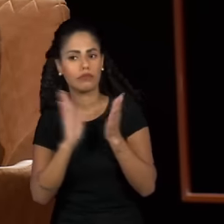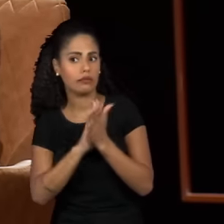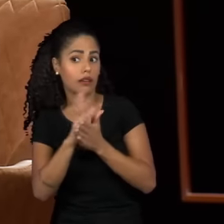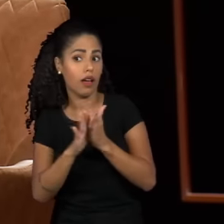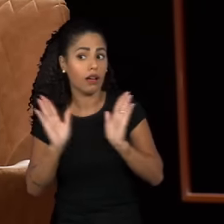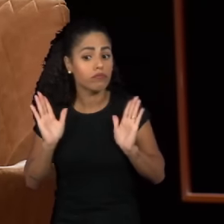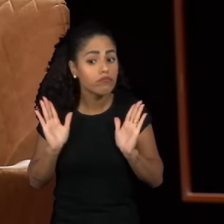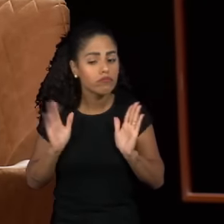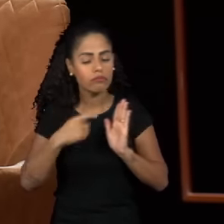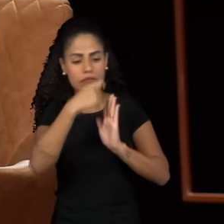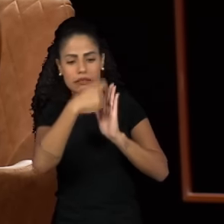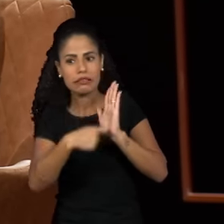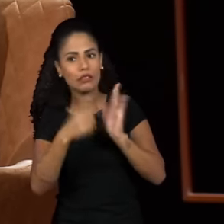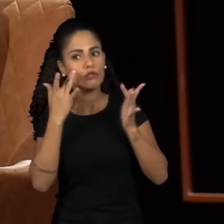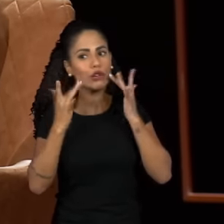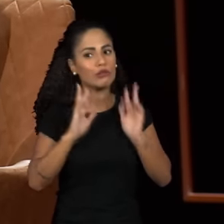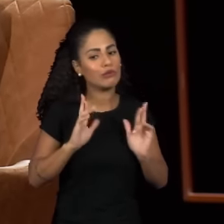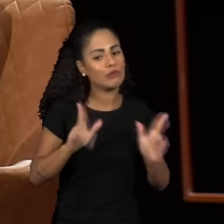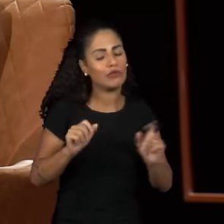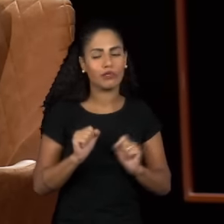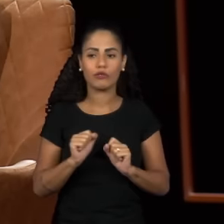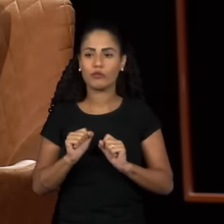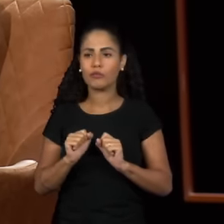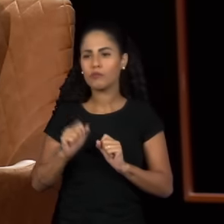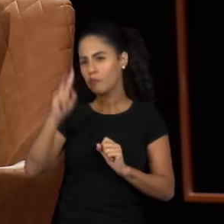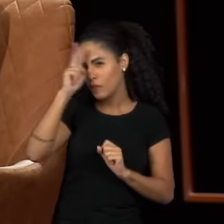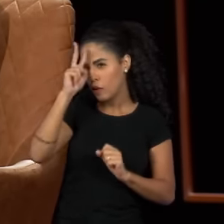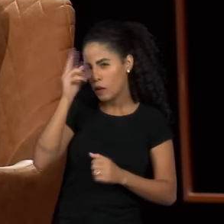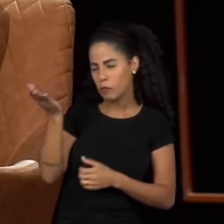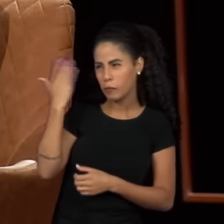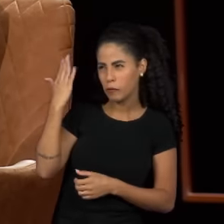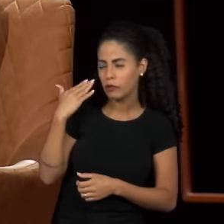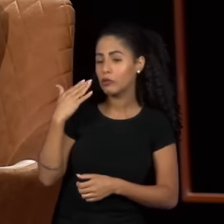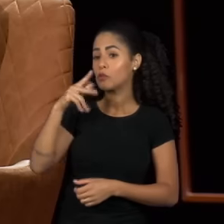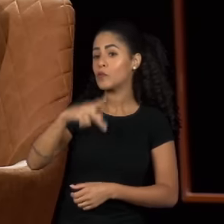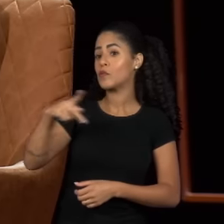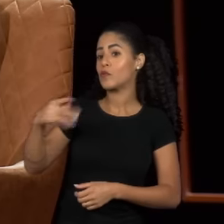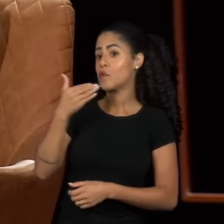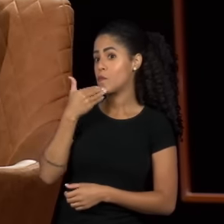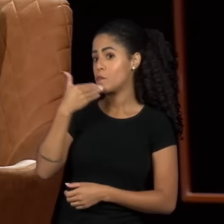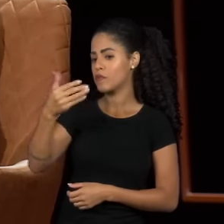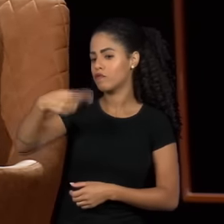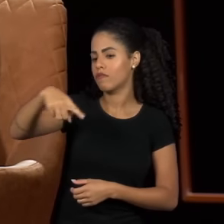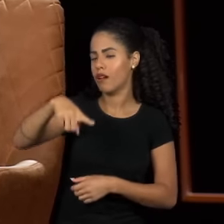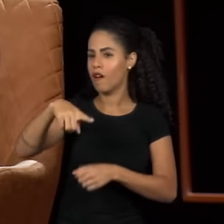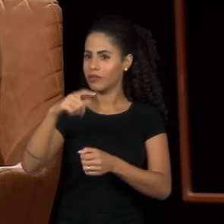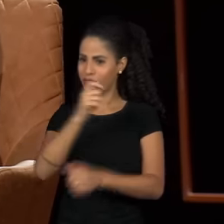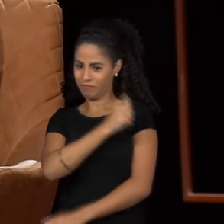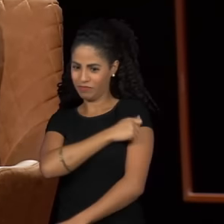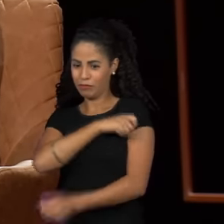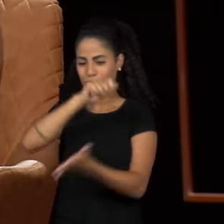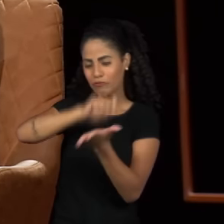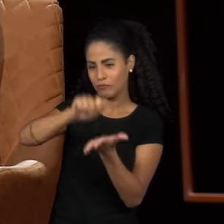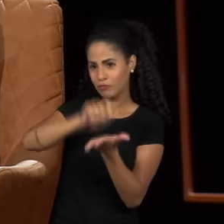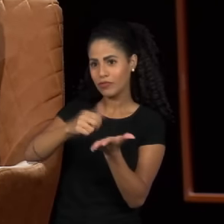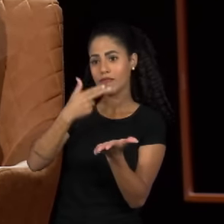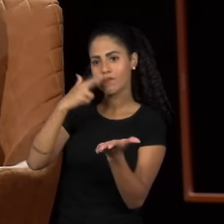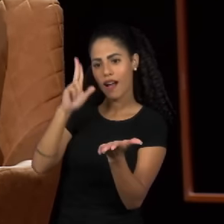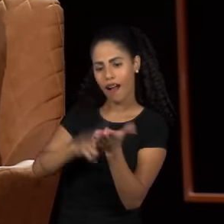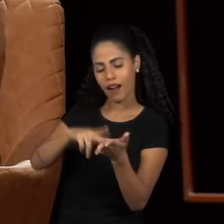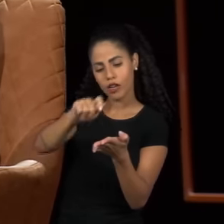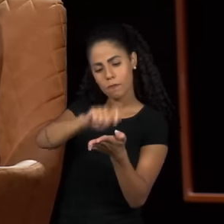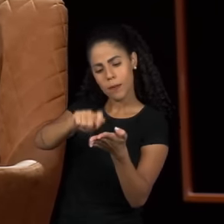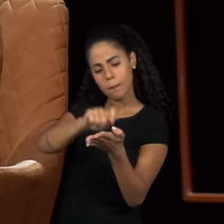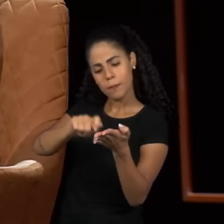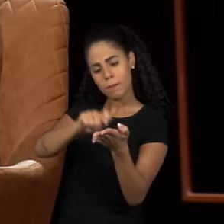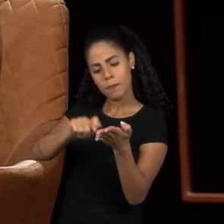texto. E eu me lembro que uma vez o professor pediu para a gente escrever uma carta, porque a gente ia fazer uma apresentação. Nunca vou me esquecer disso, porque